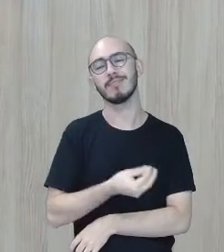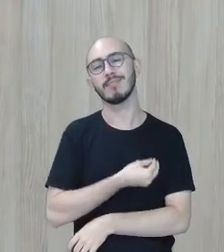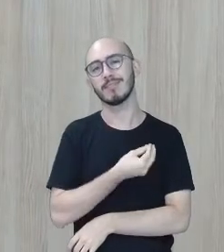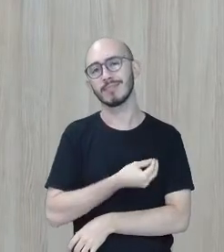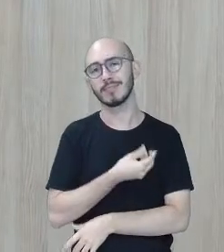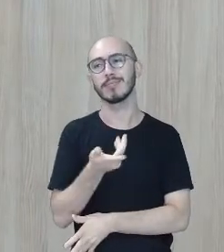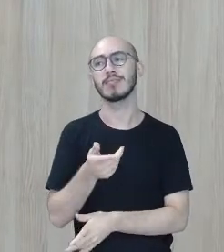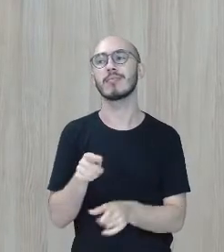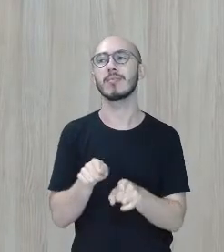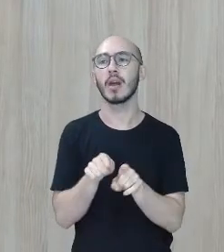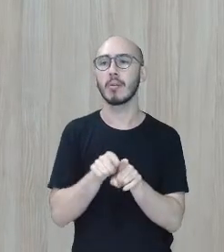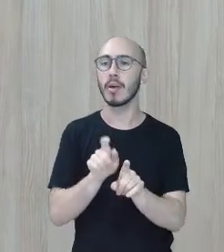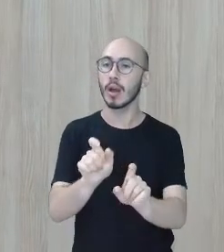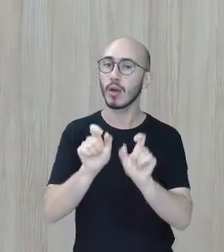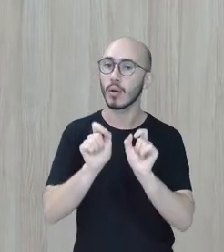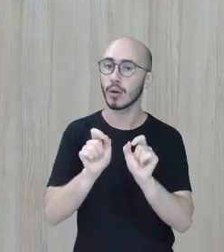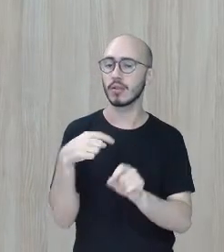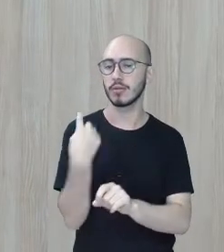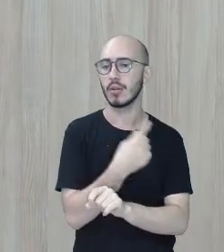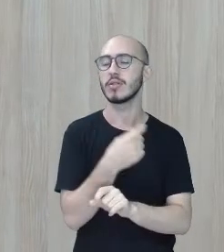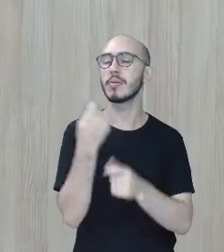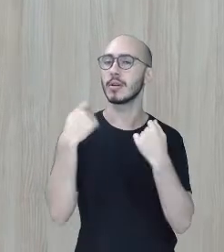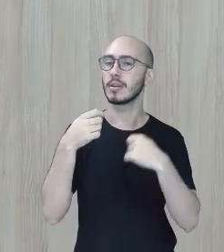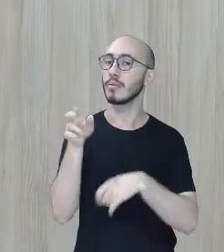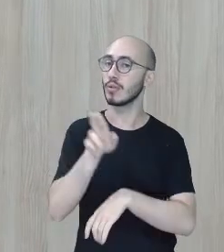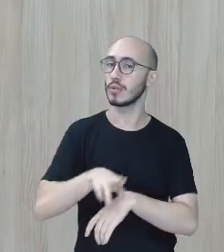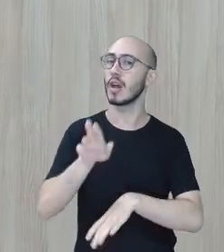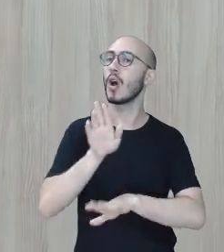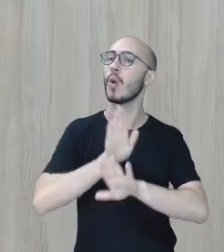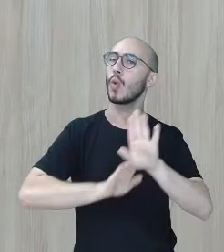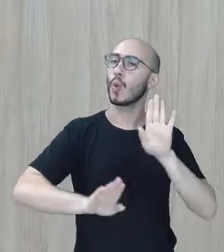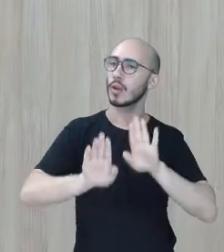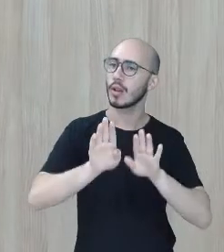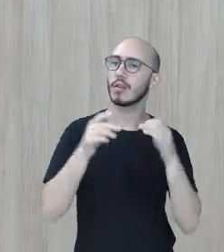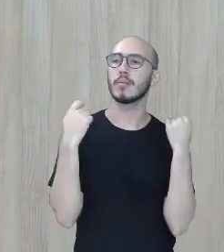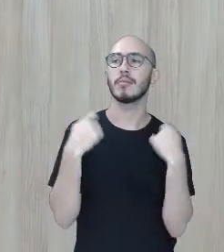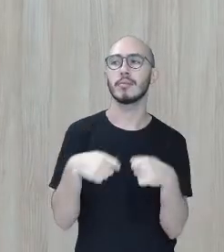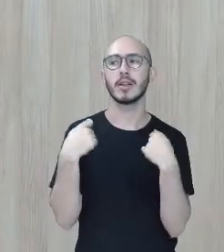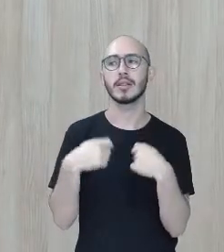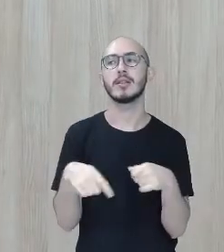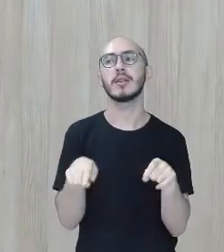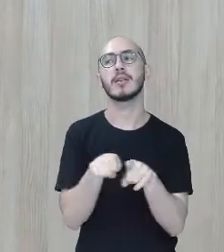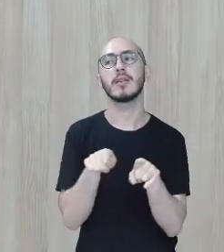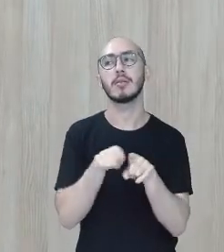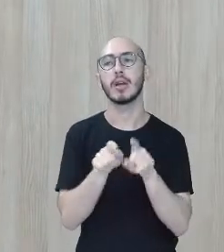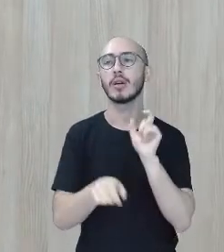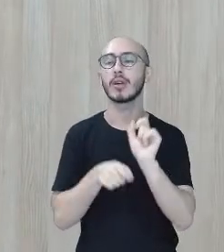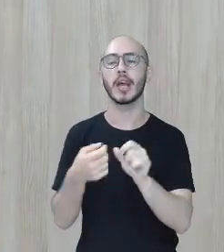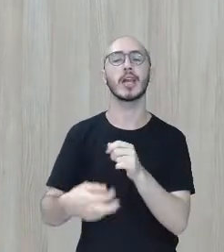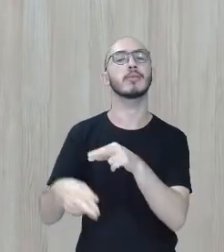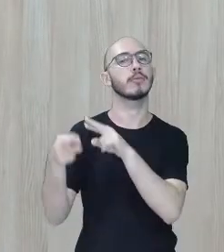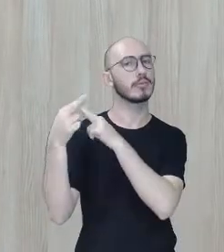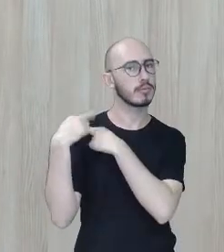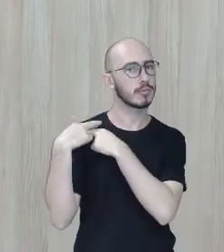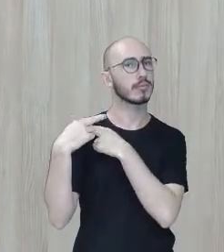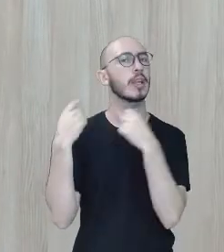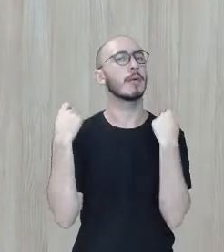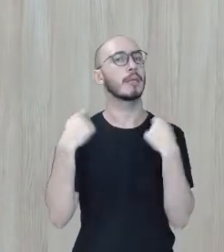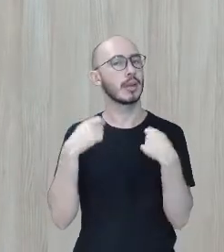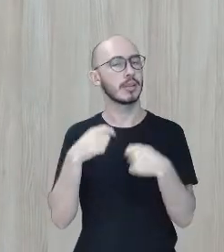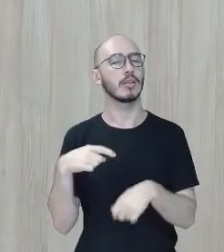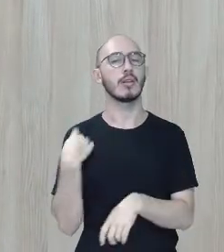mais cômodo, mas também devemos usar com bastante cuidado e com bastante compromisso, não é? Para